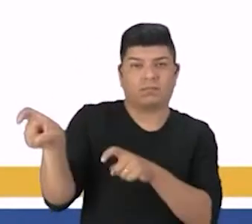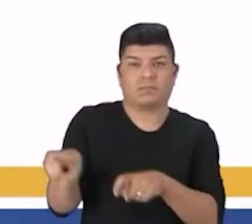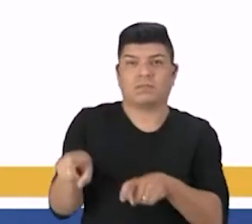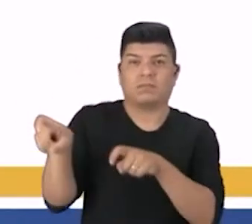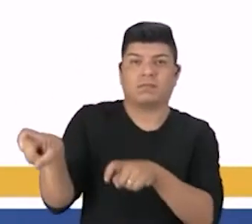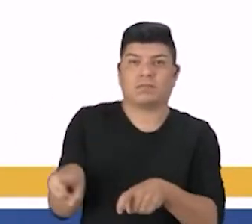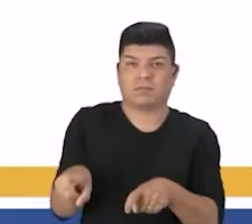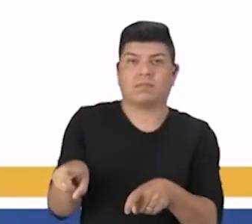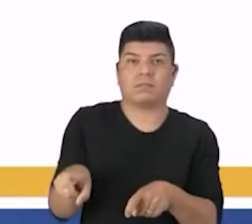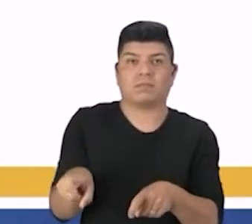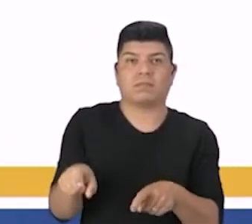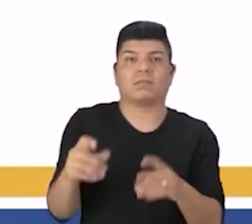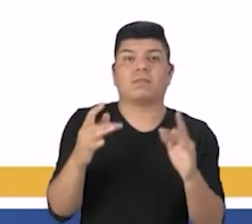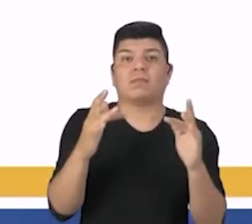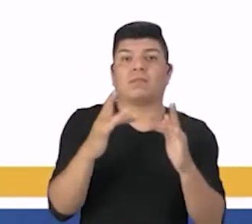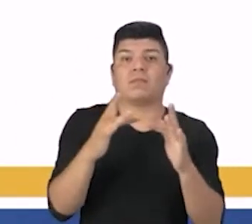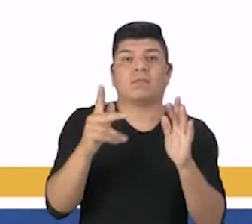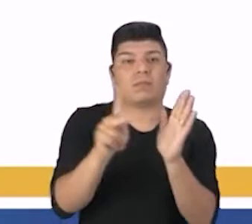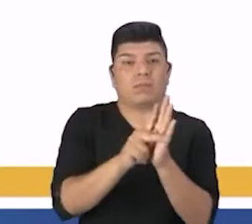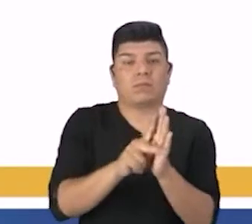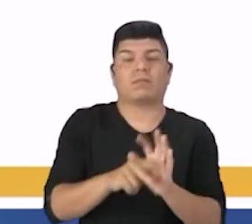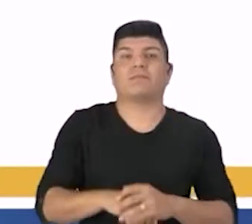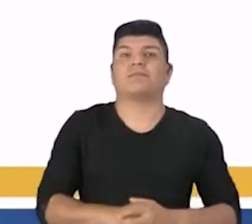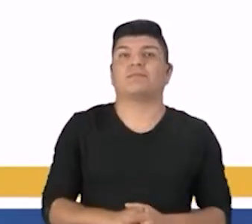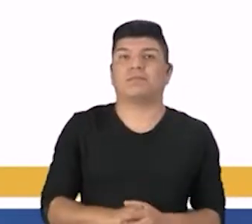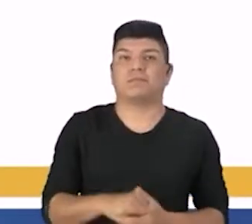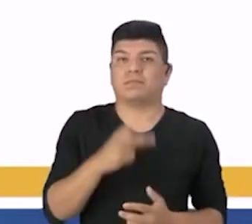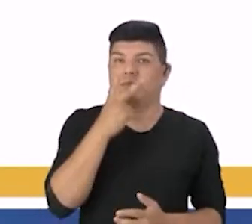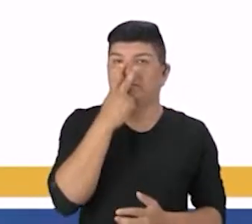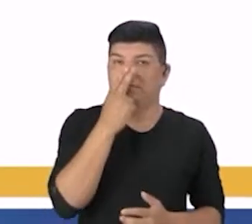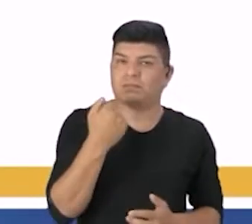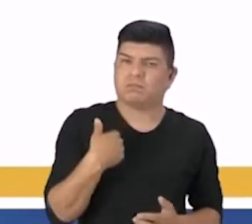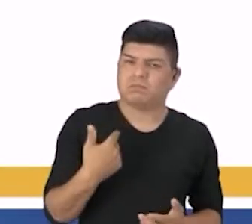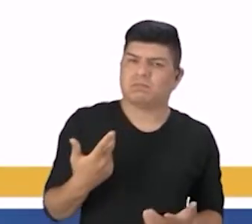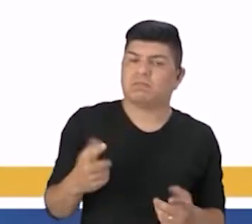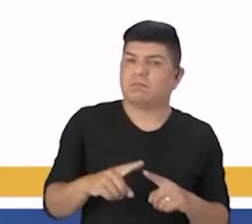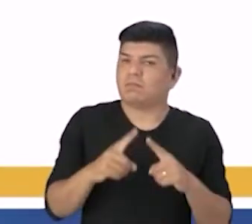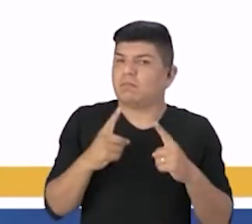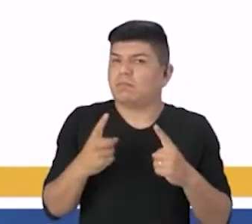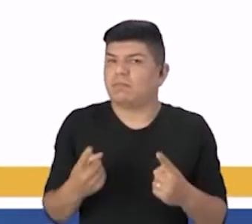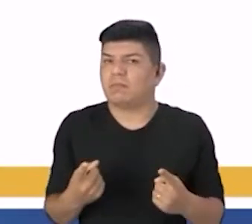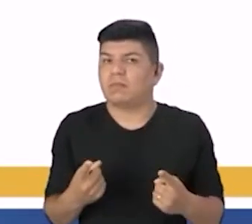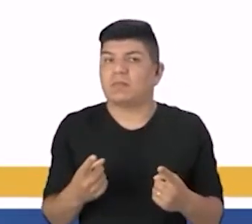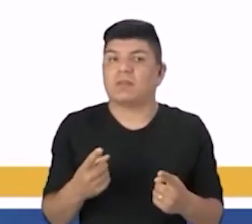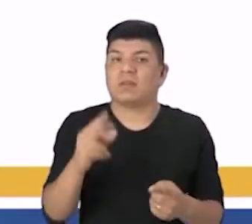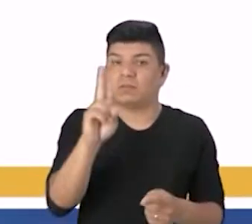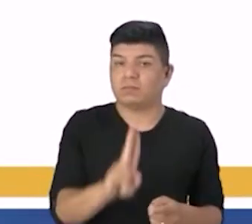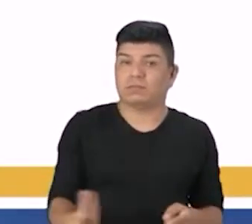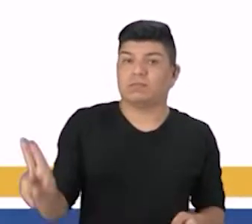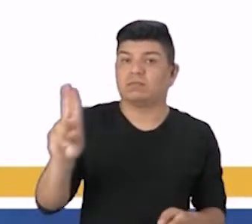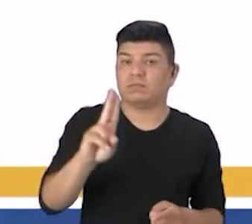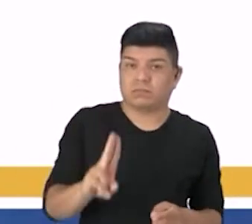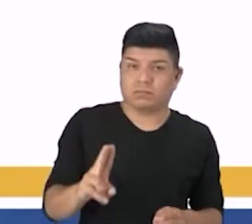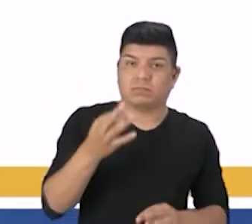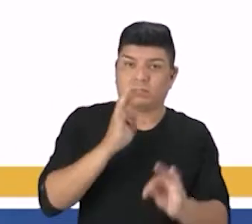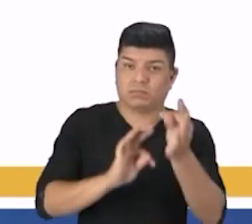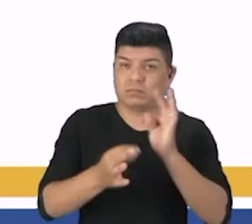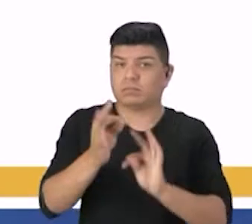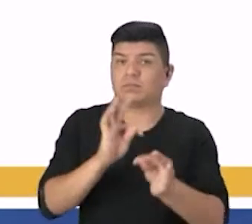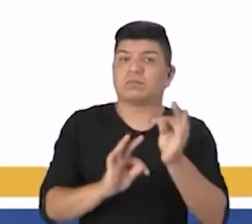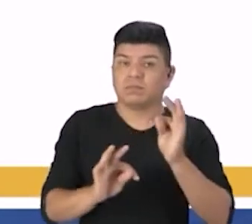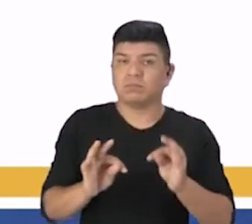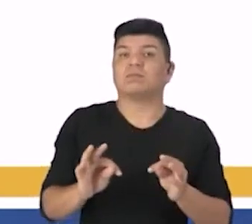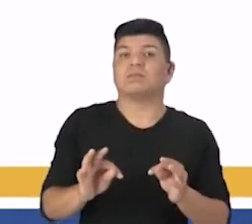oral e acesso pessoal Pode parecer fora do lugar mais a utilização de dispositivos